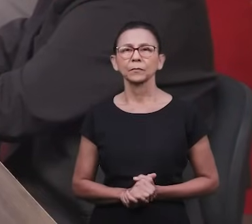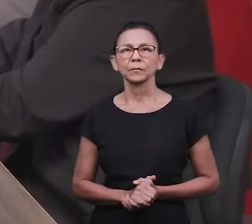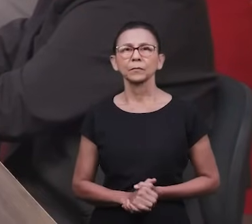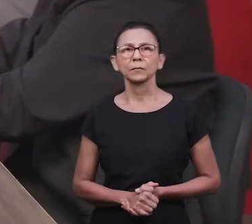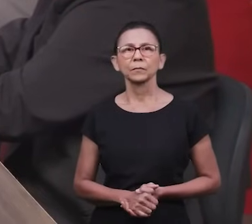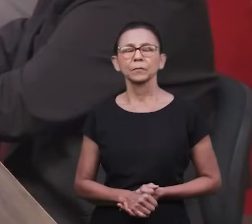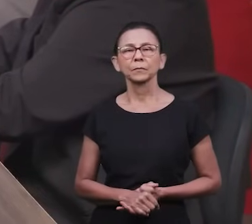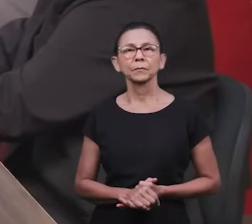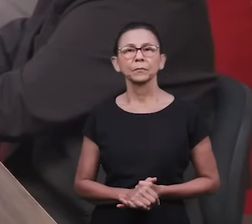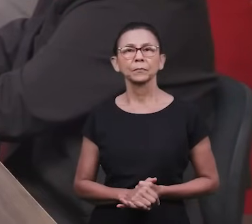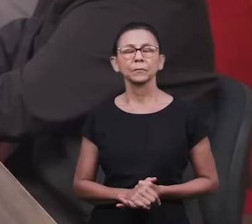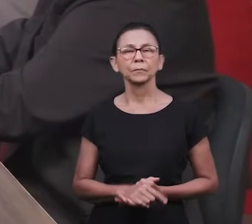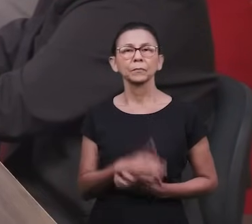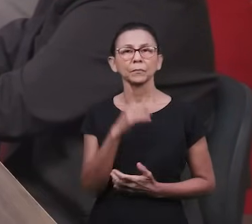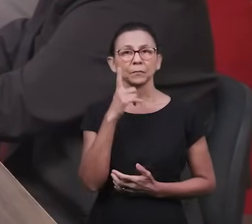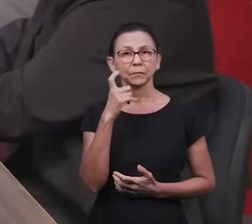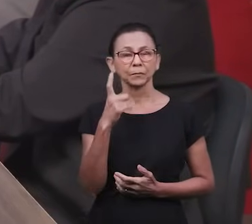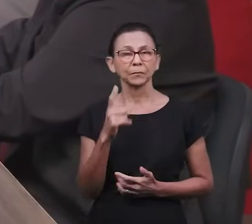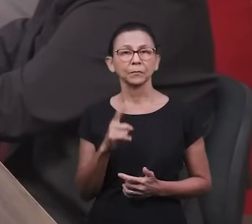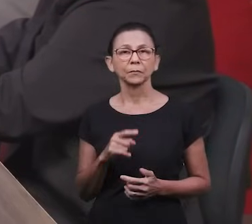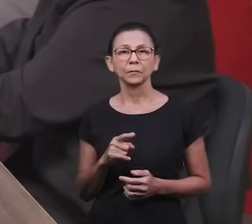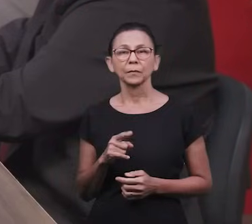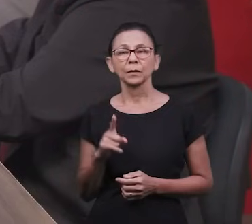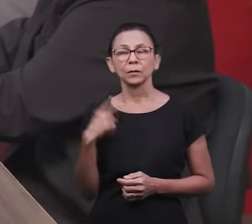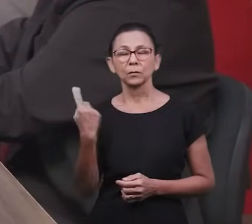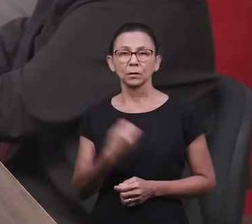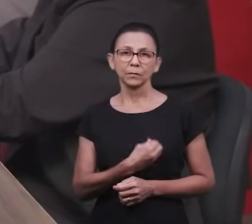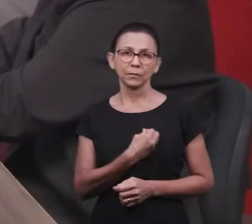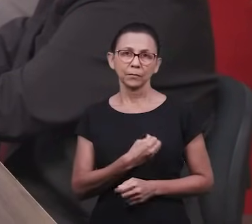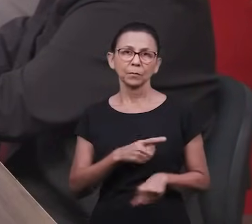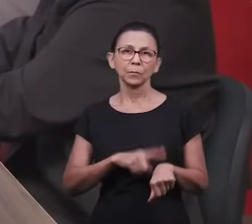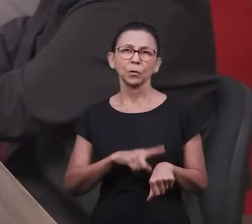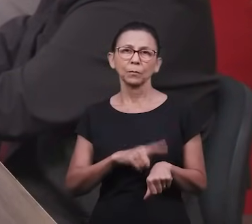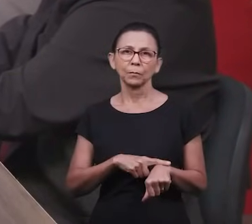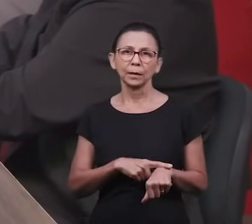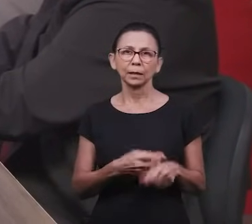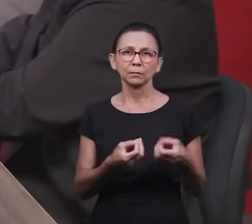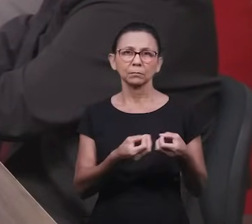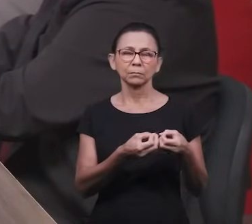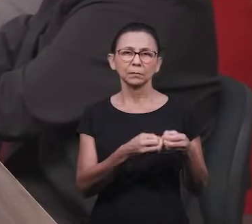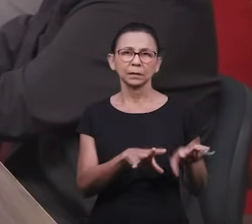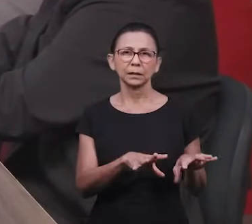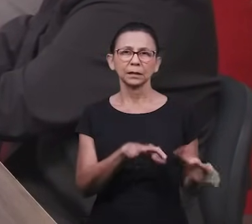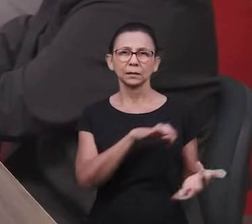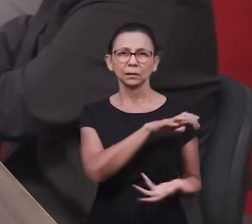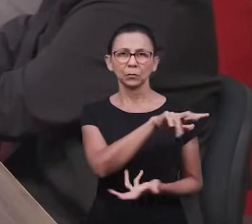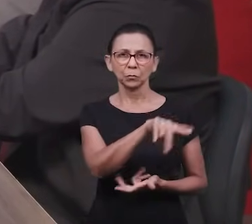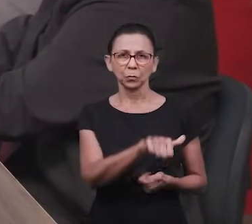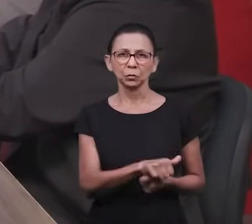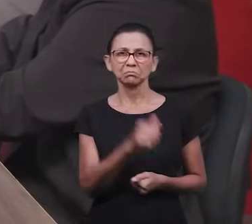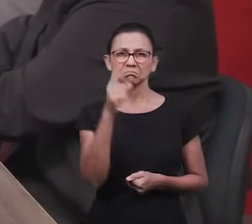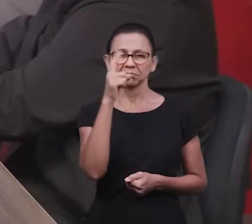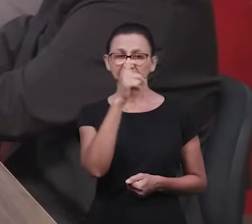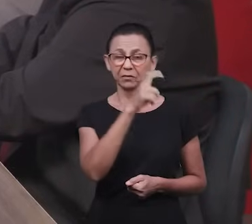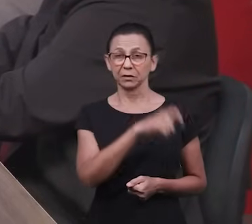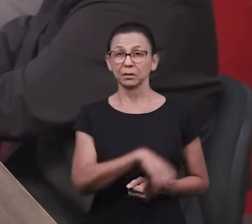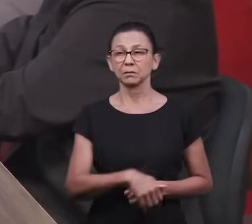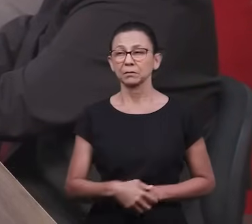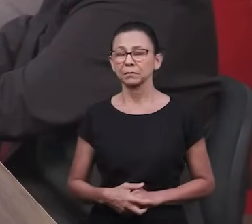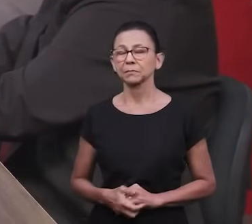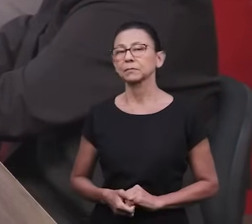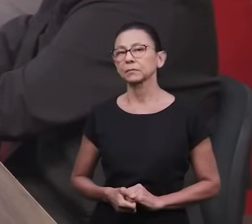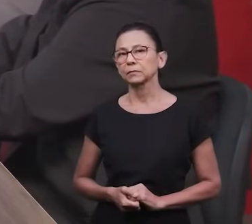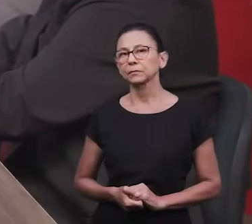vai contar? Então, é interessante, nós estamos vivendo um momento, né, de crise, o mundo vivendo